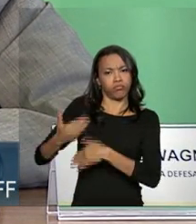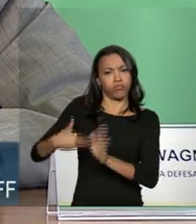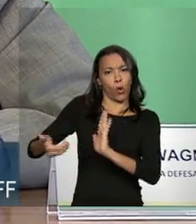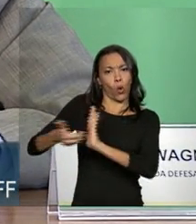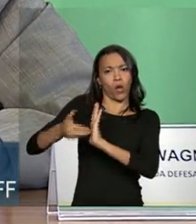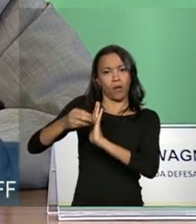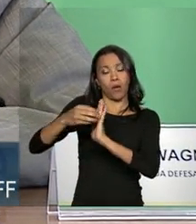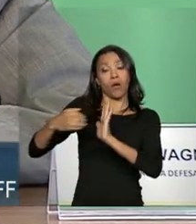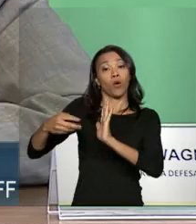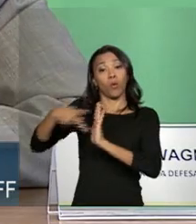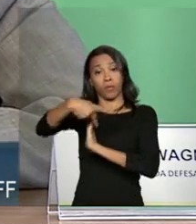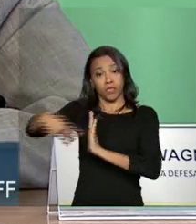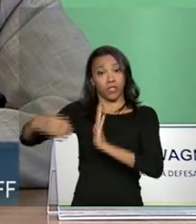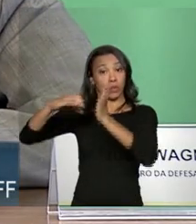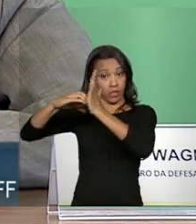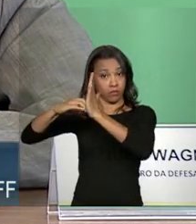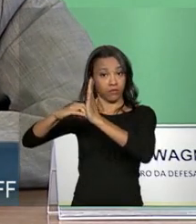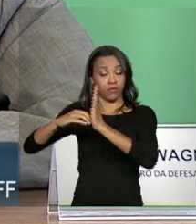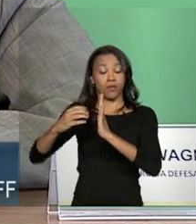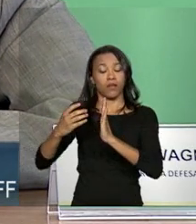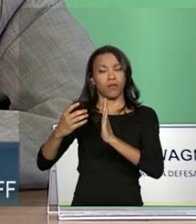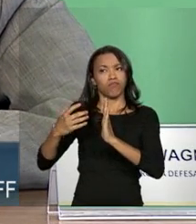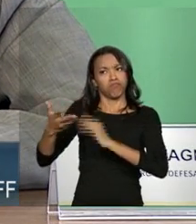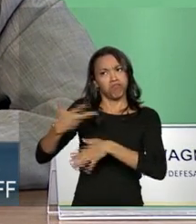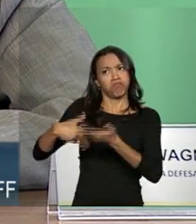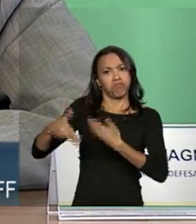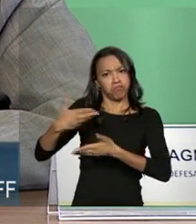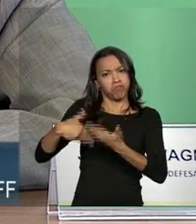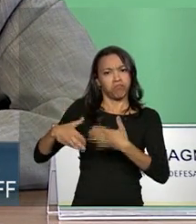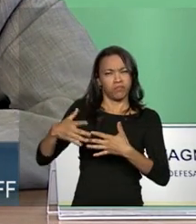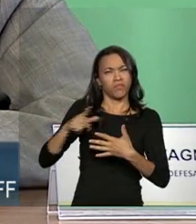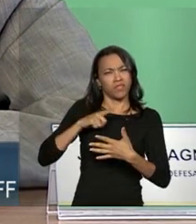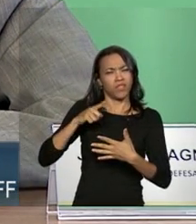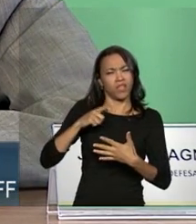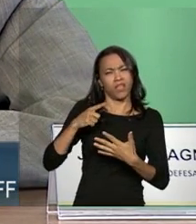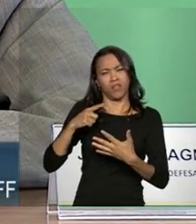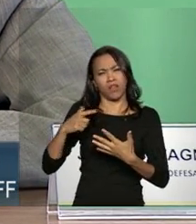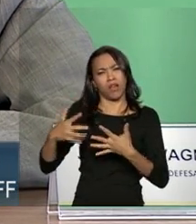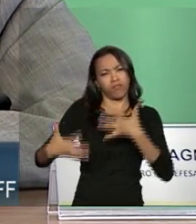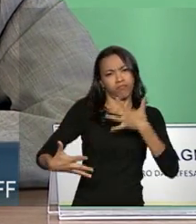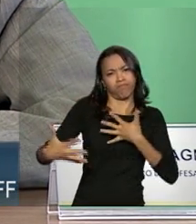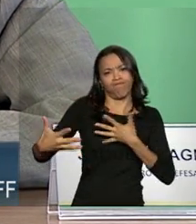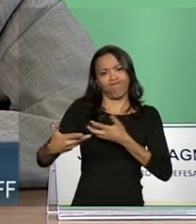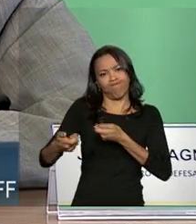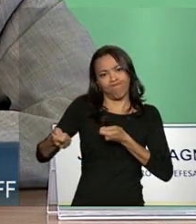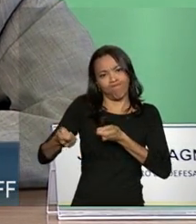tem momentos de mais ruído, menos ruído, mas eu acho que é uma relação